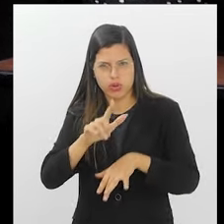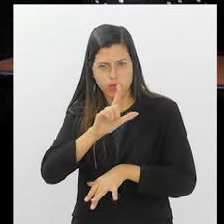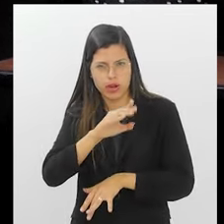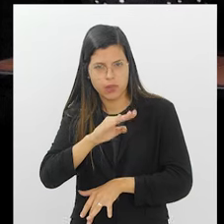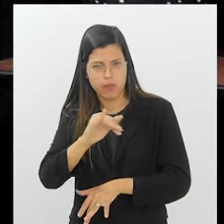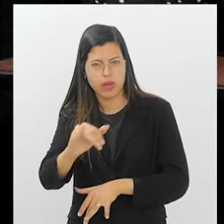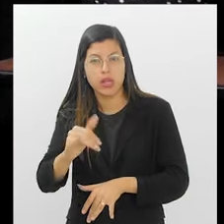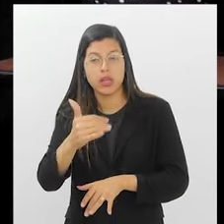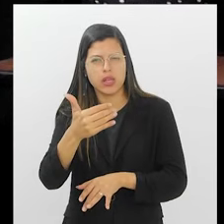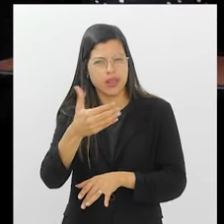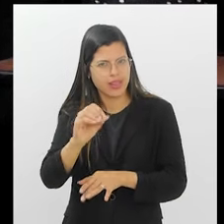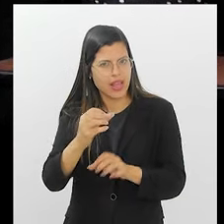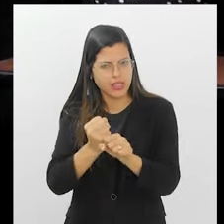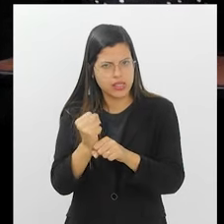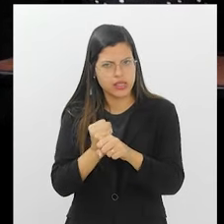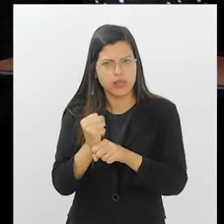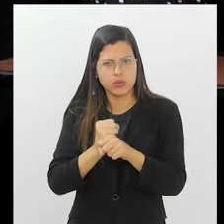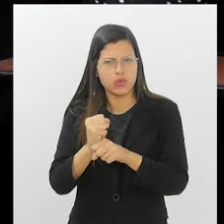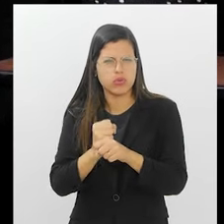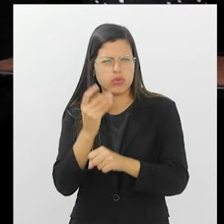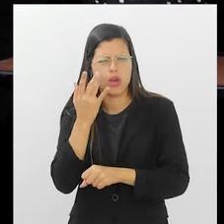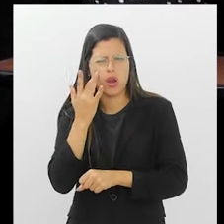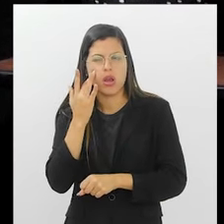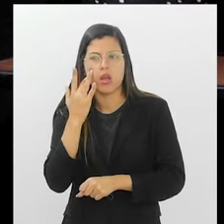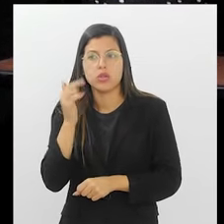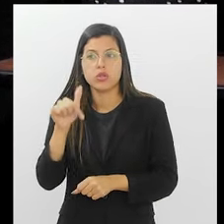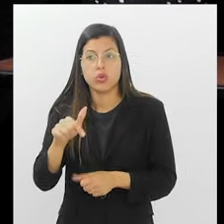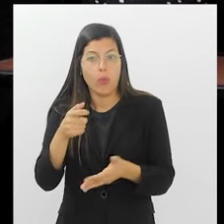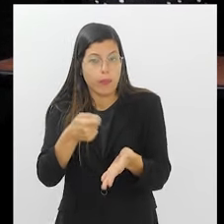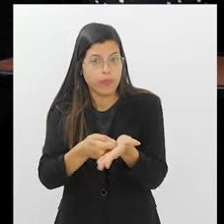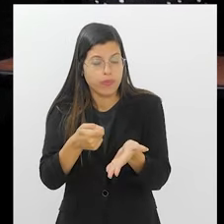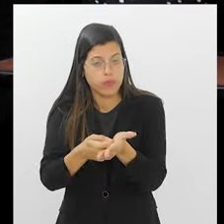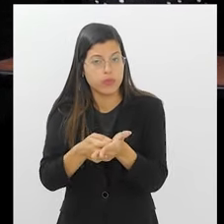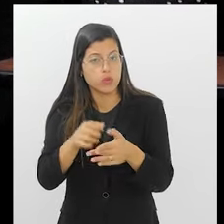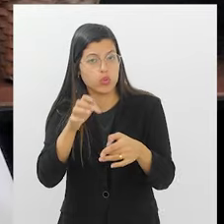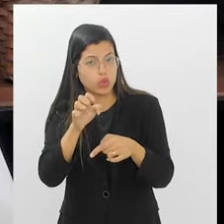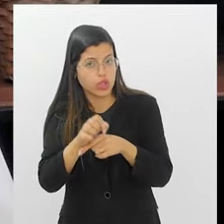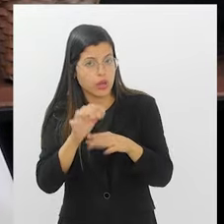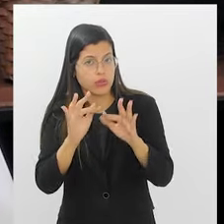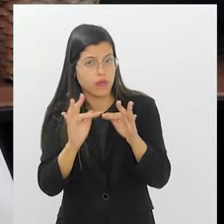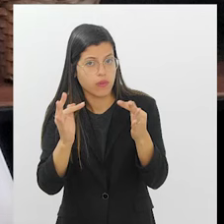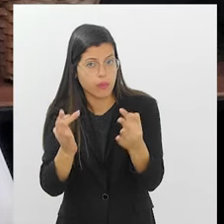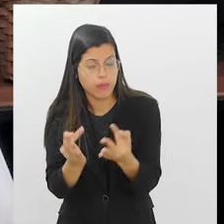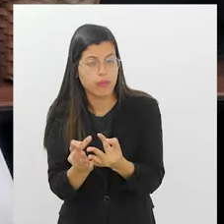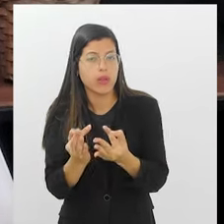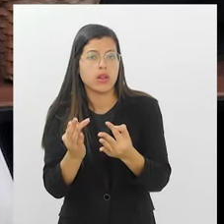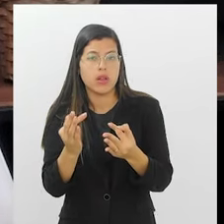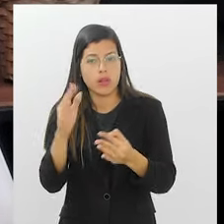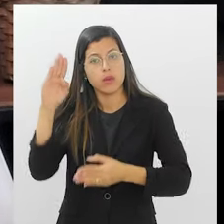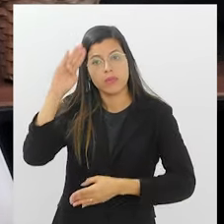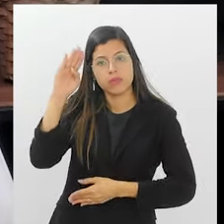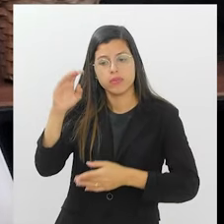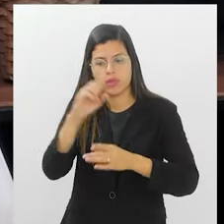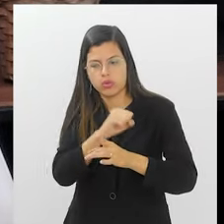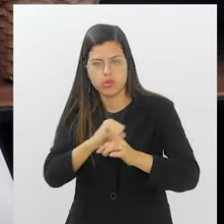fazendo uns 10 anos. Né? E o dever é do Estado, é da família e é da